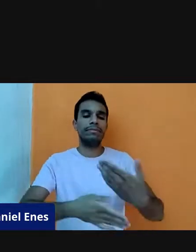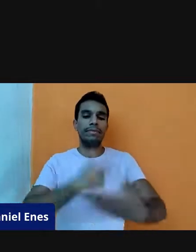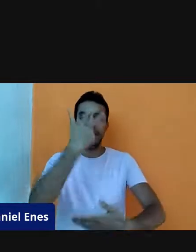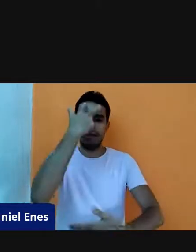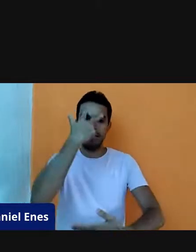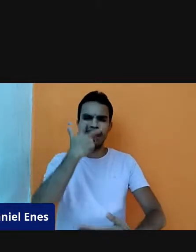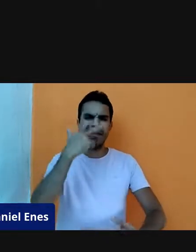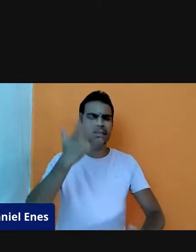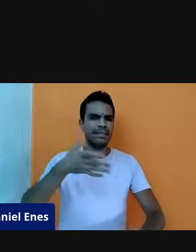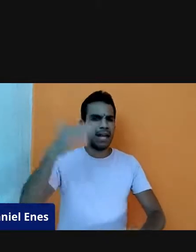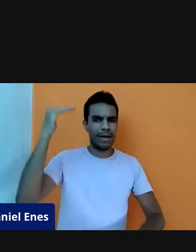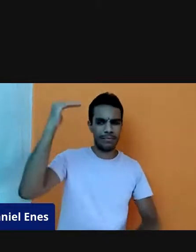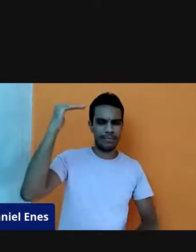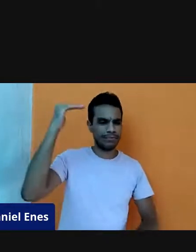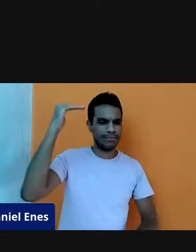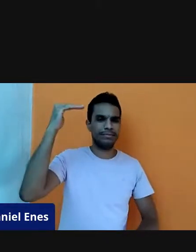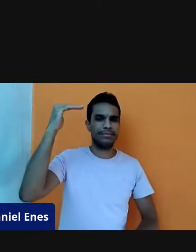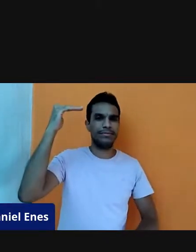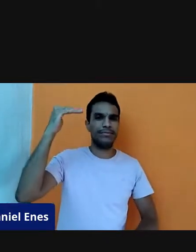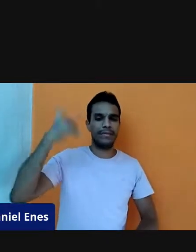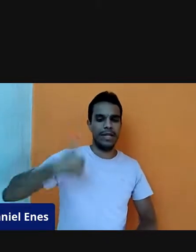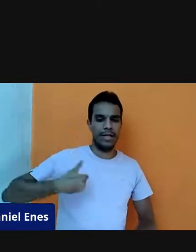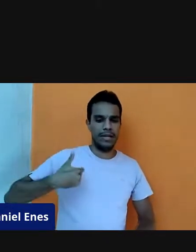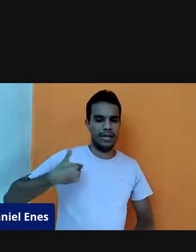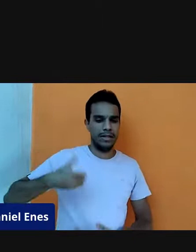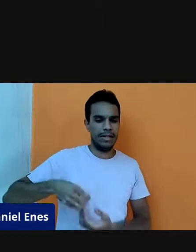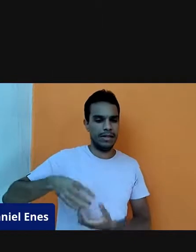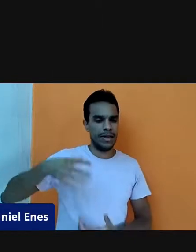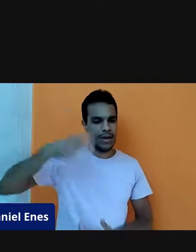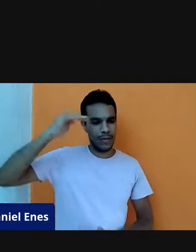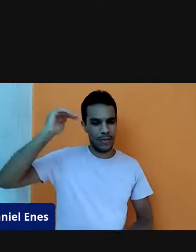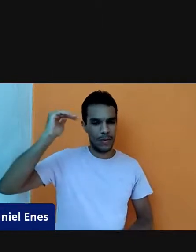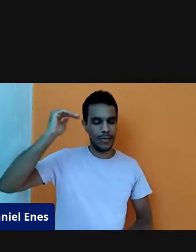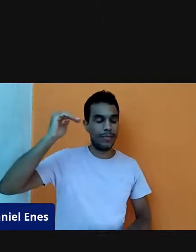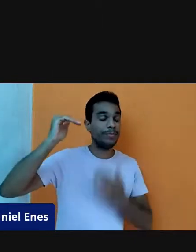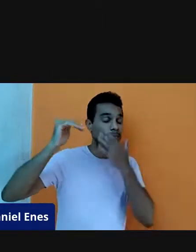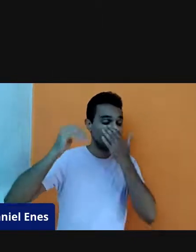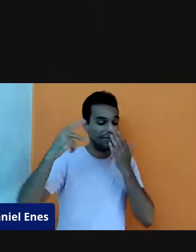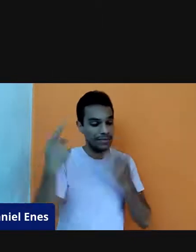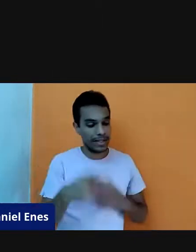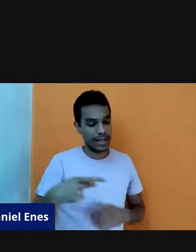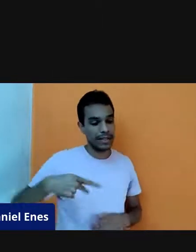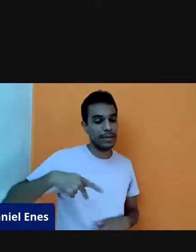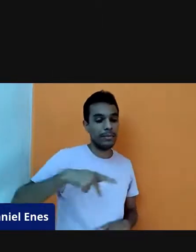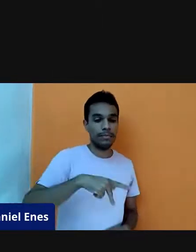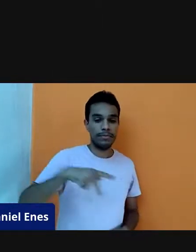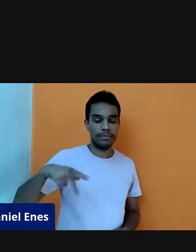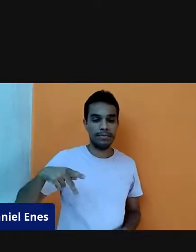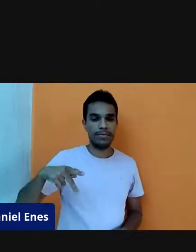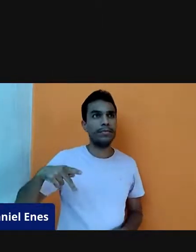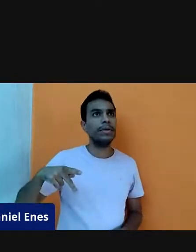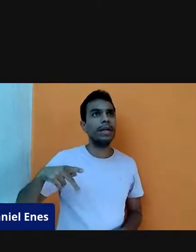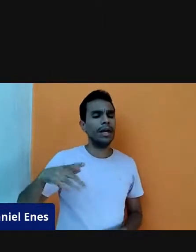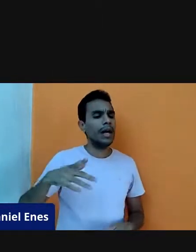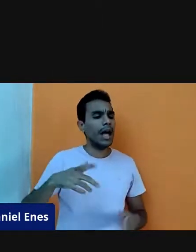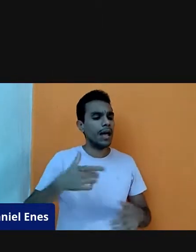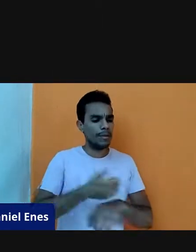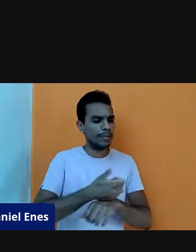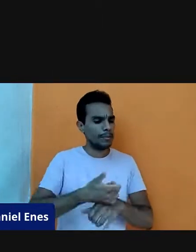adulto. Ele, na sua origem, foi professor, ele foi químico, e